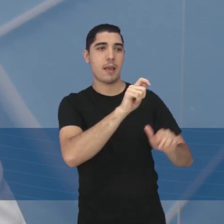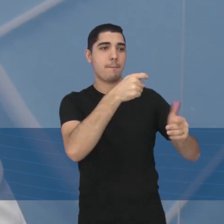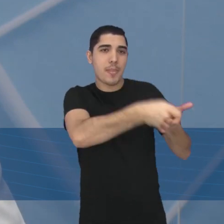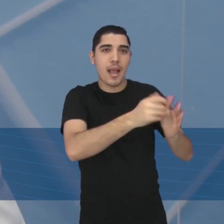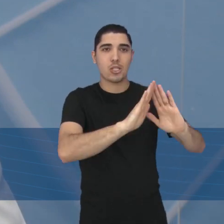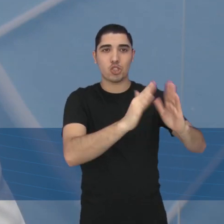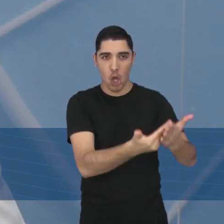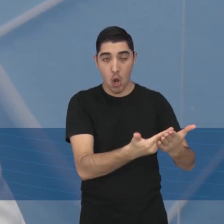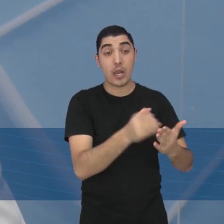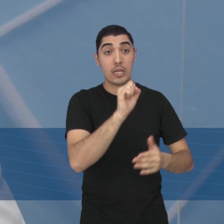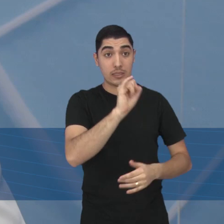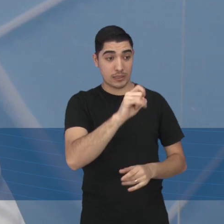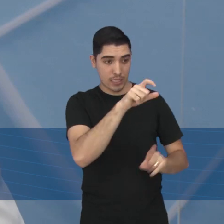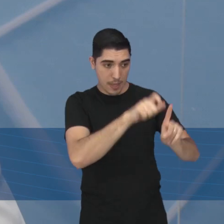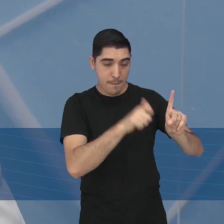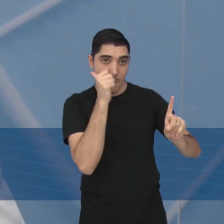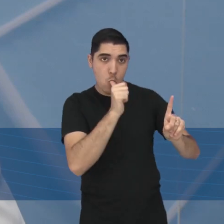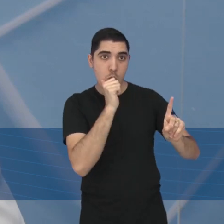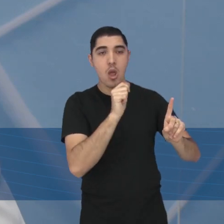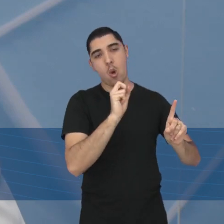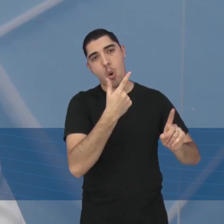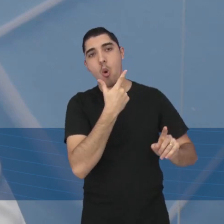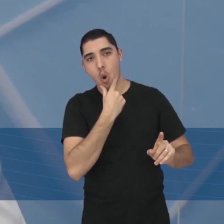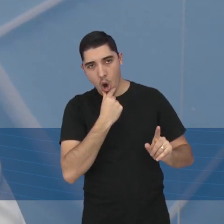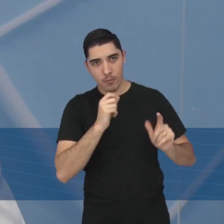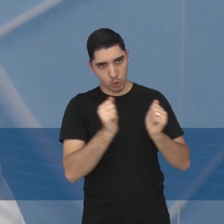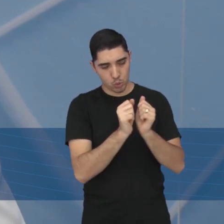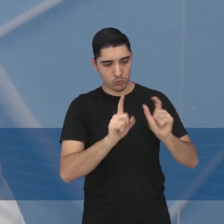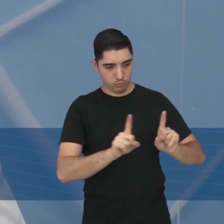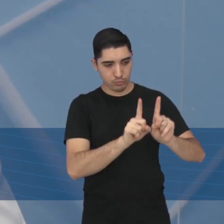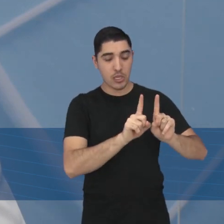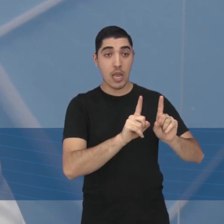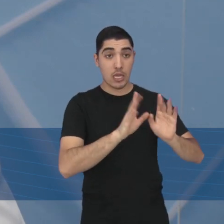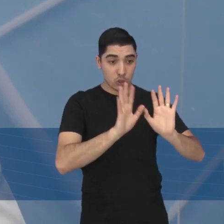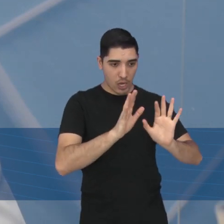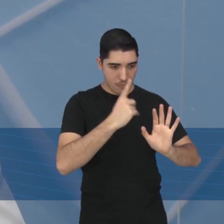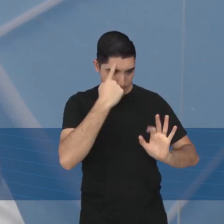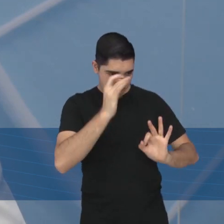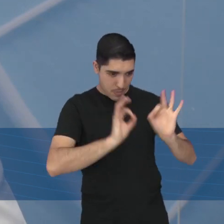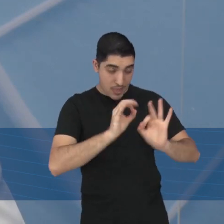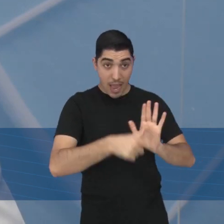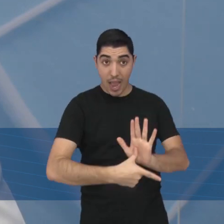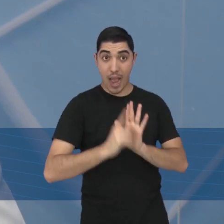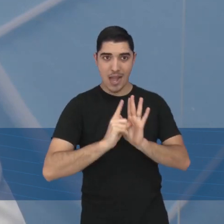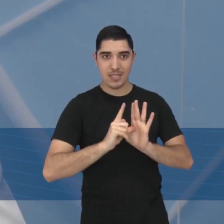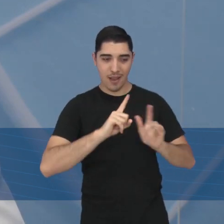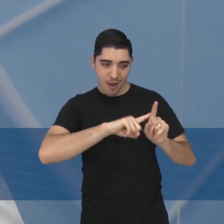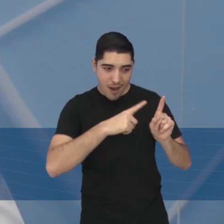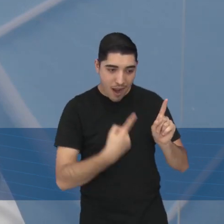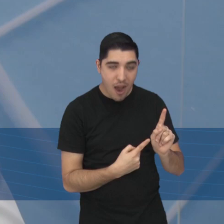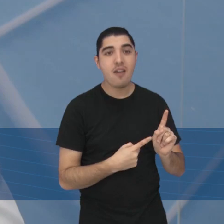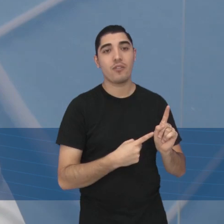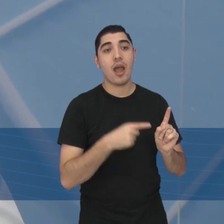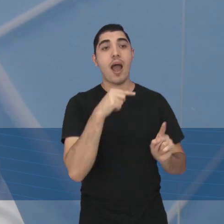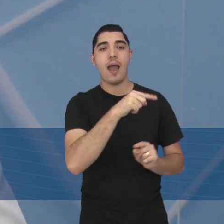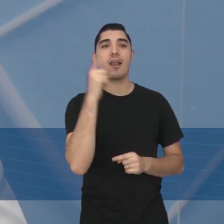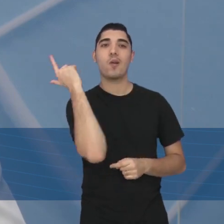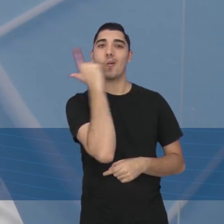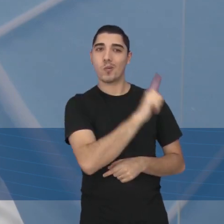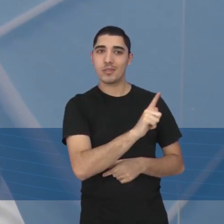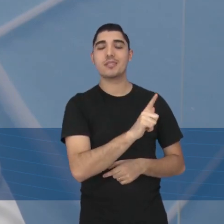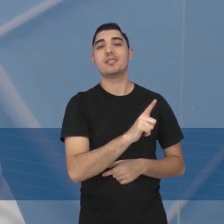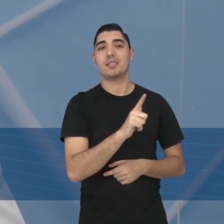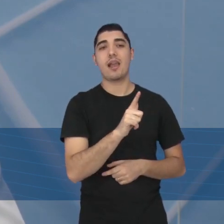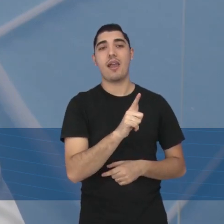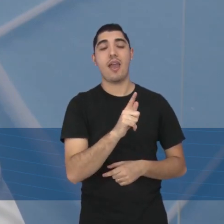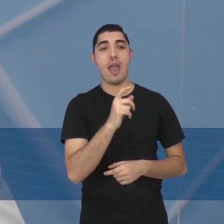a mulher planeja, ou essa família, o homem, né, planeja esse filho, ele vai prever de não passar por tantas